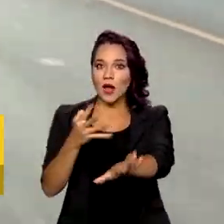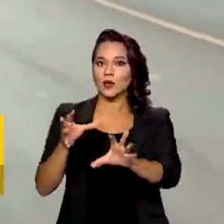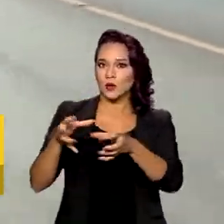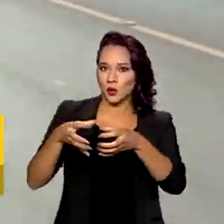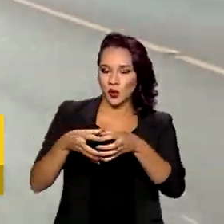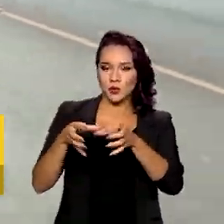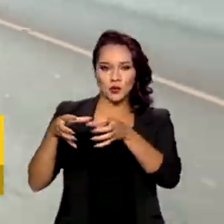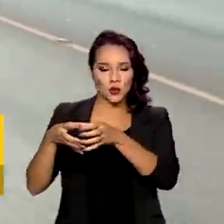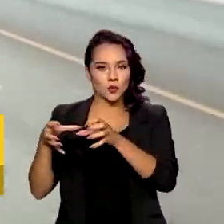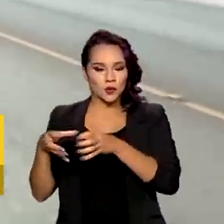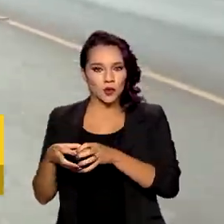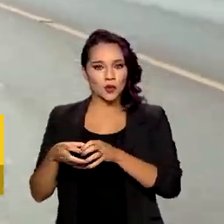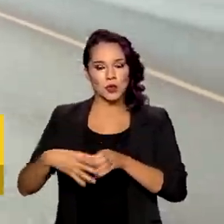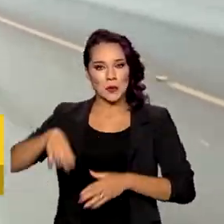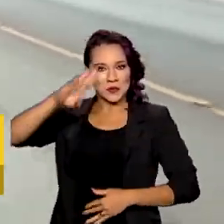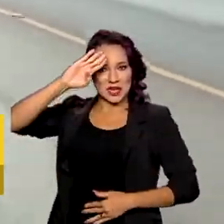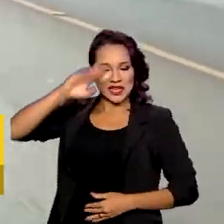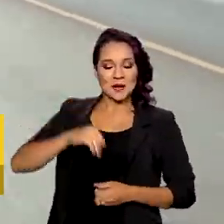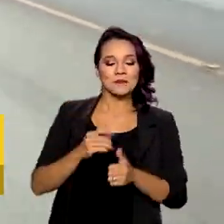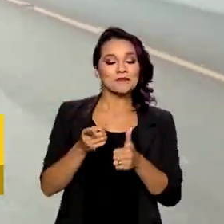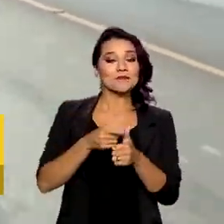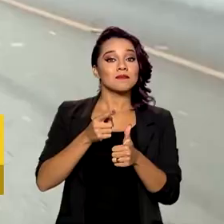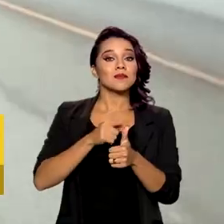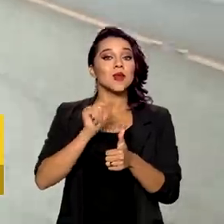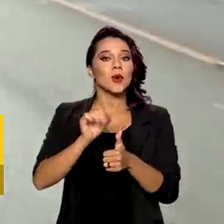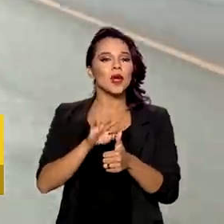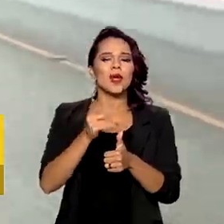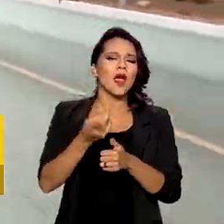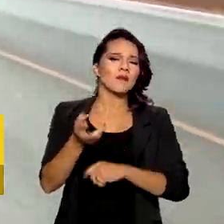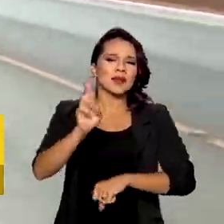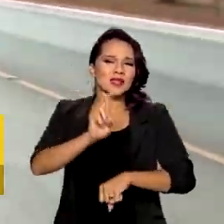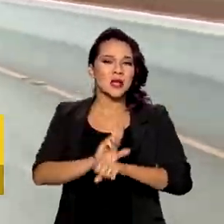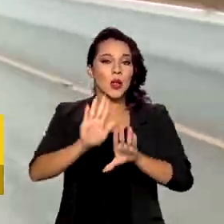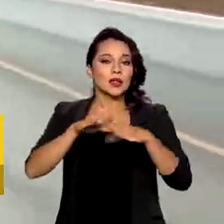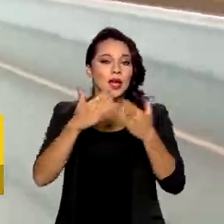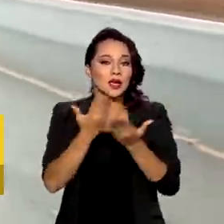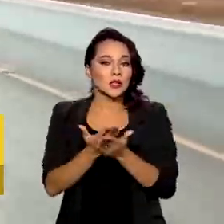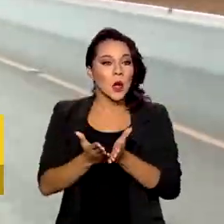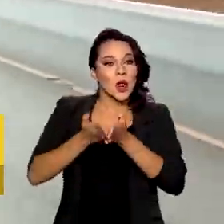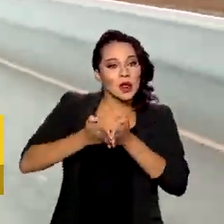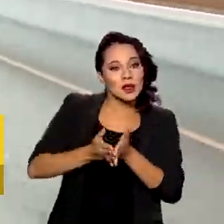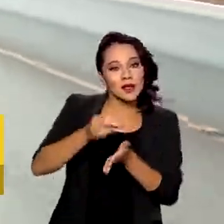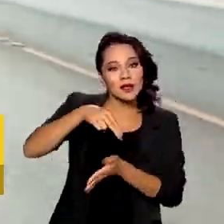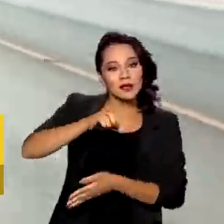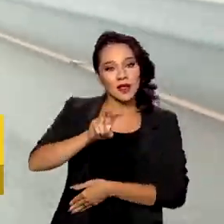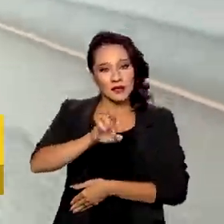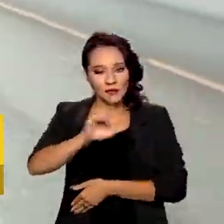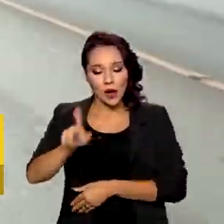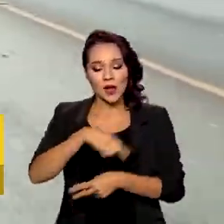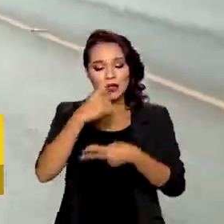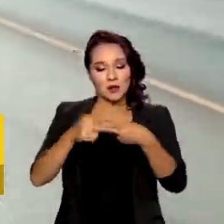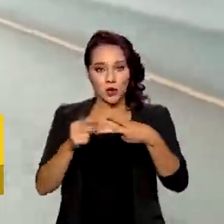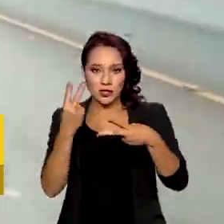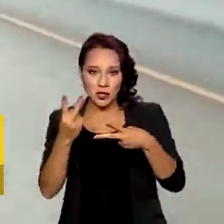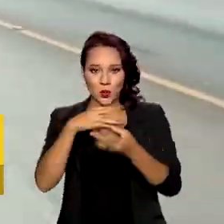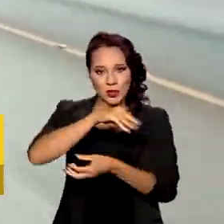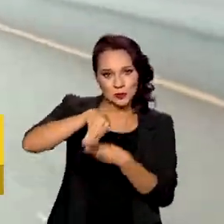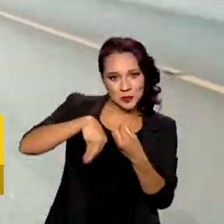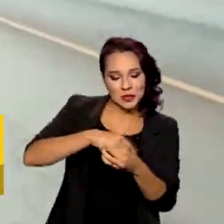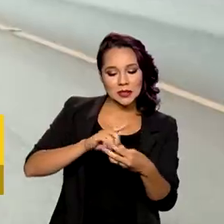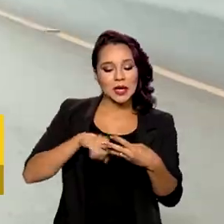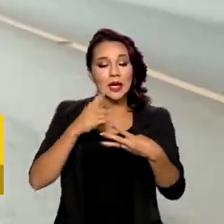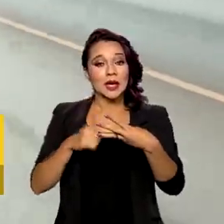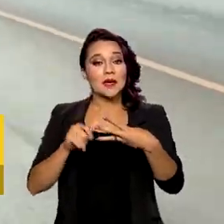de militares. A primeira é um desfile, uma representação da Escola Naval, depois tem 2 companhias mistas e mais